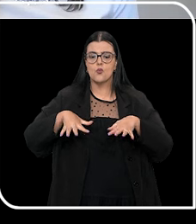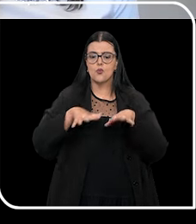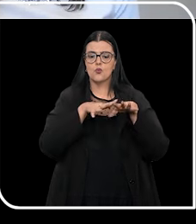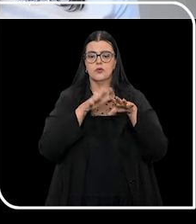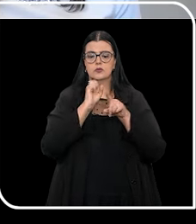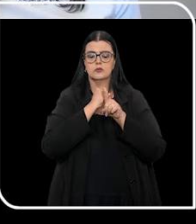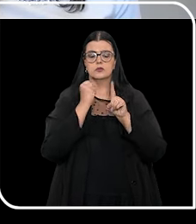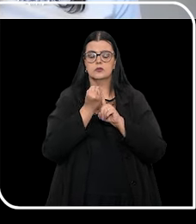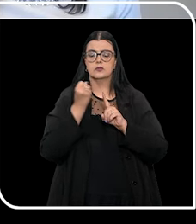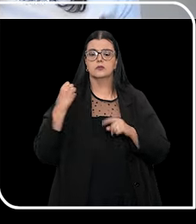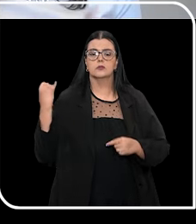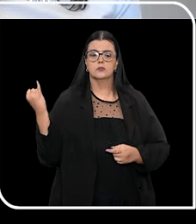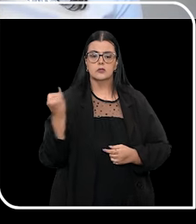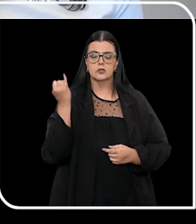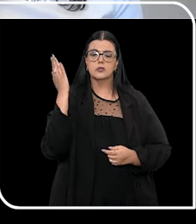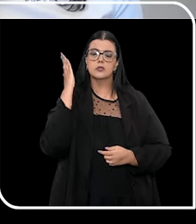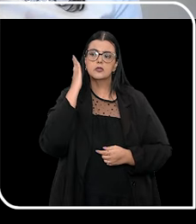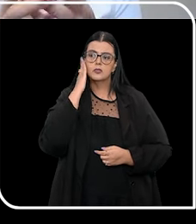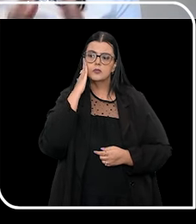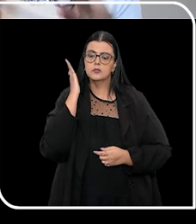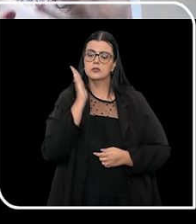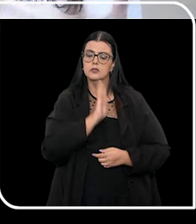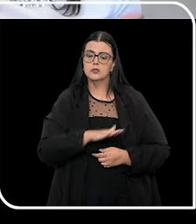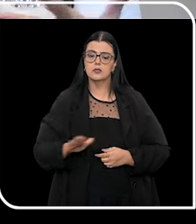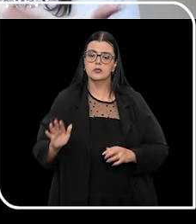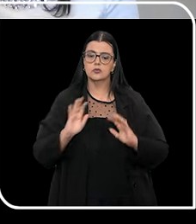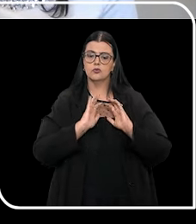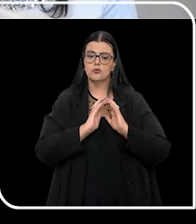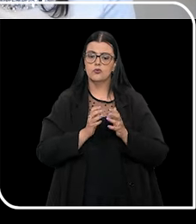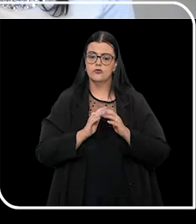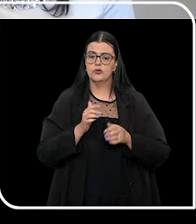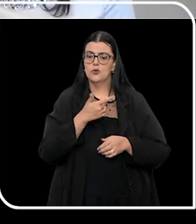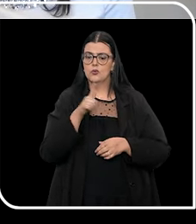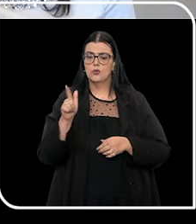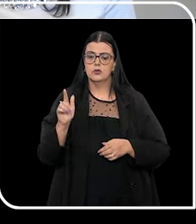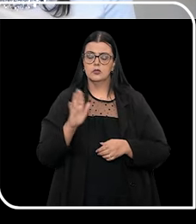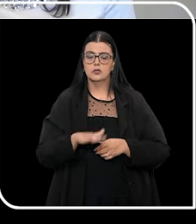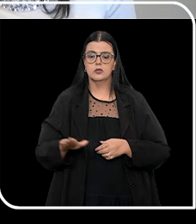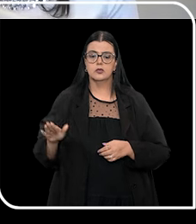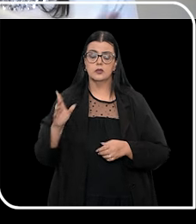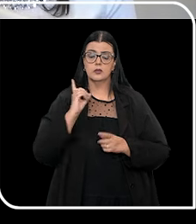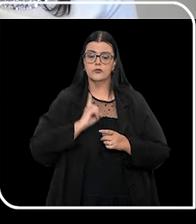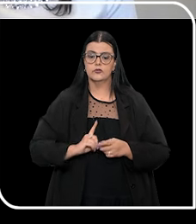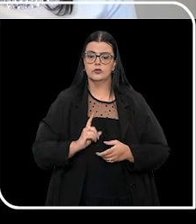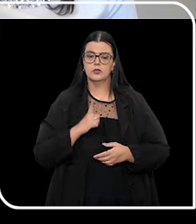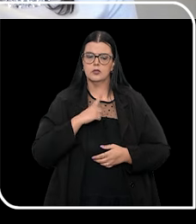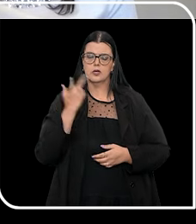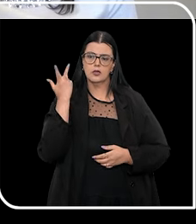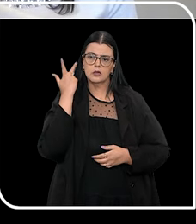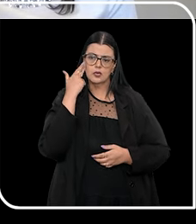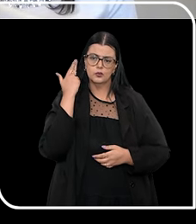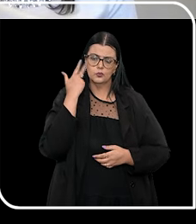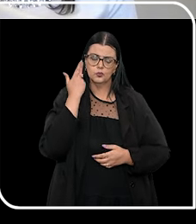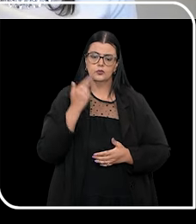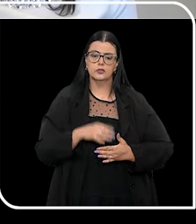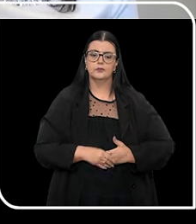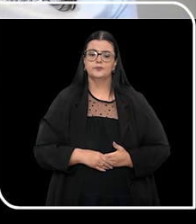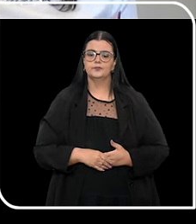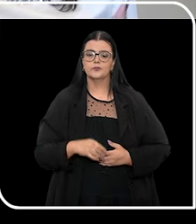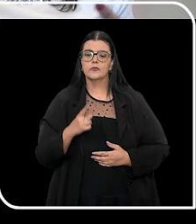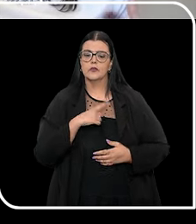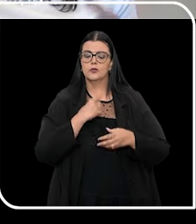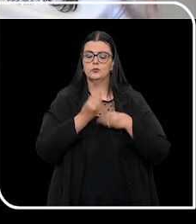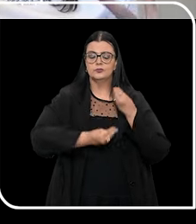social é muito importante então a gente sabe que a criança que convive com outras crianças com deficiência ela Age de muito mais naturalidade